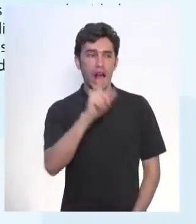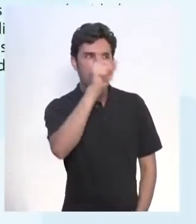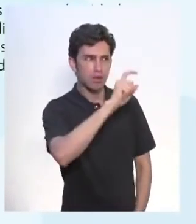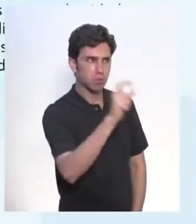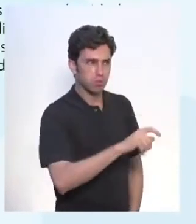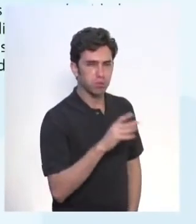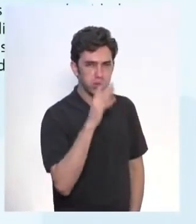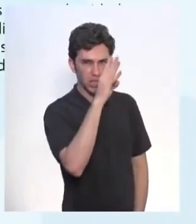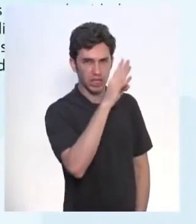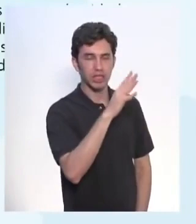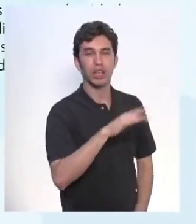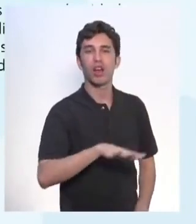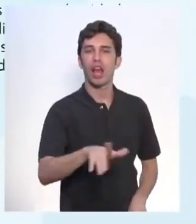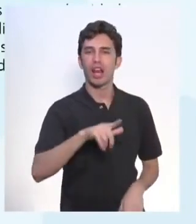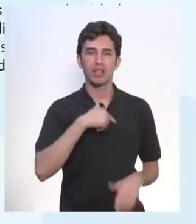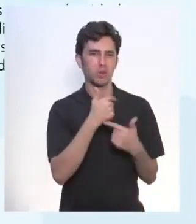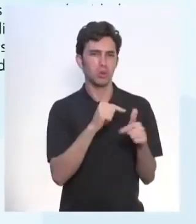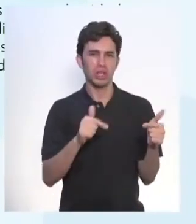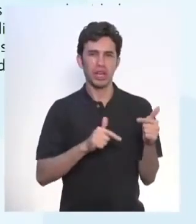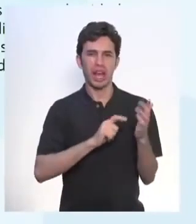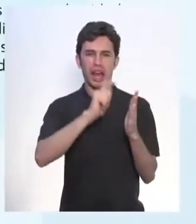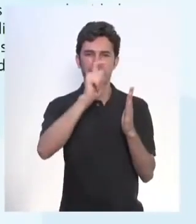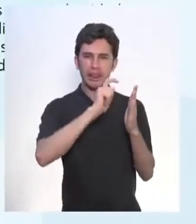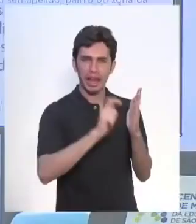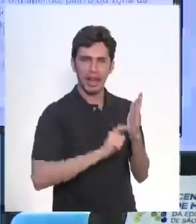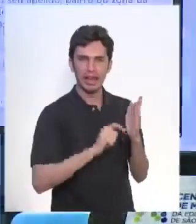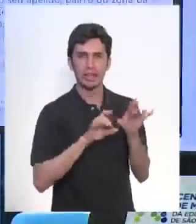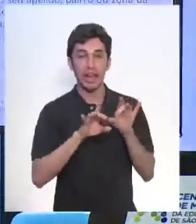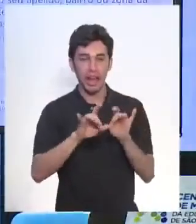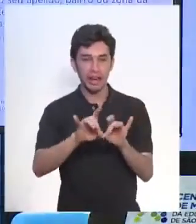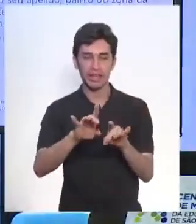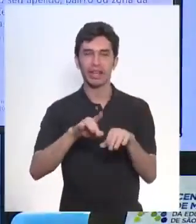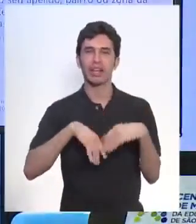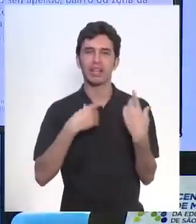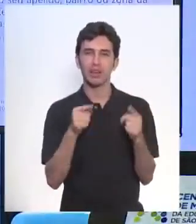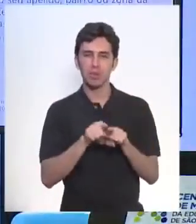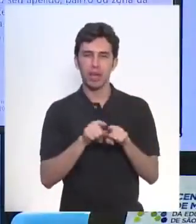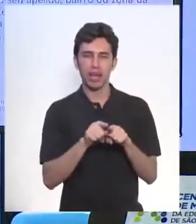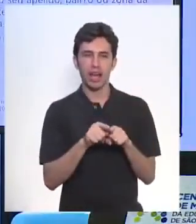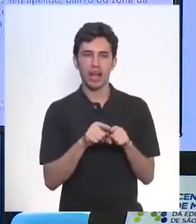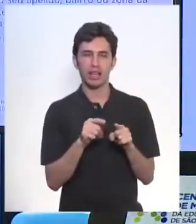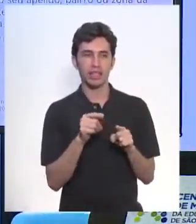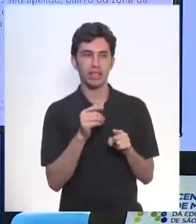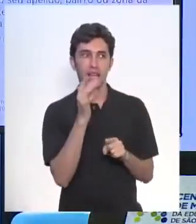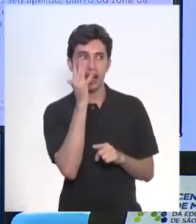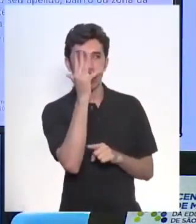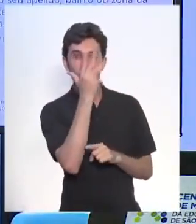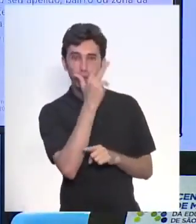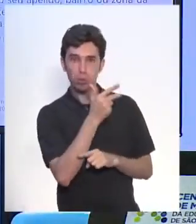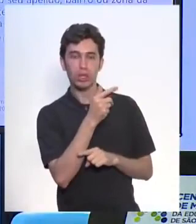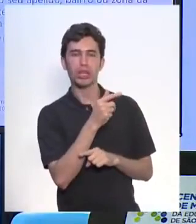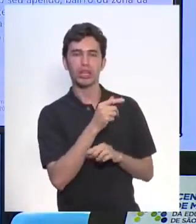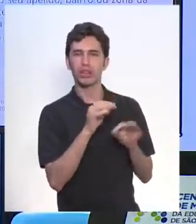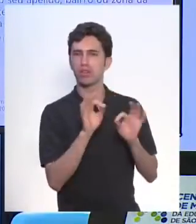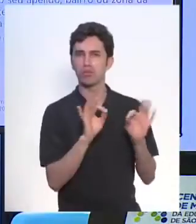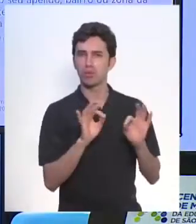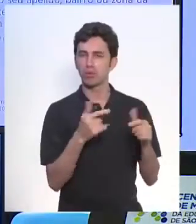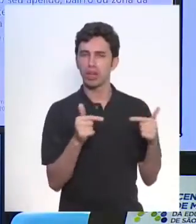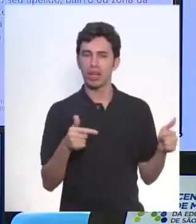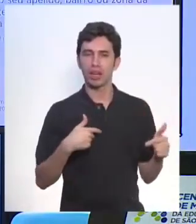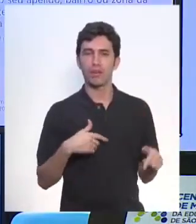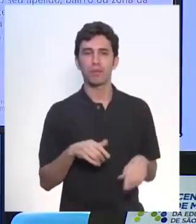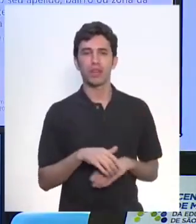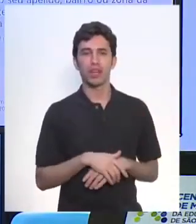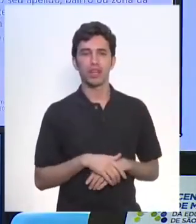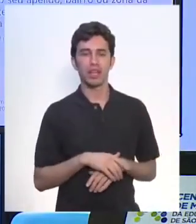toda aquela questão da técnica, da estética artística que você vê no grafite. A pichação geralmente, né,